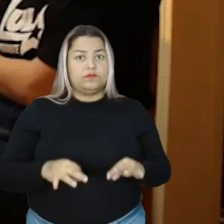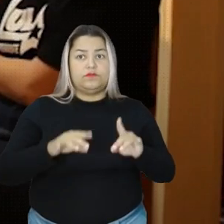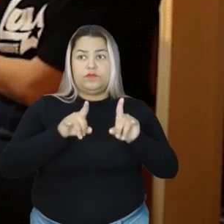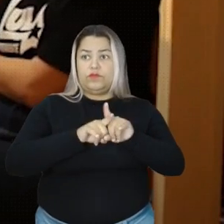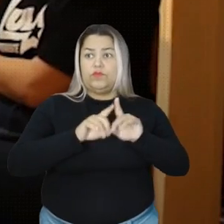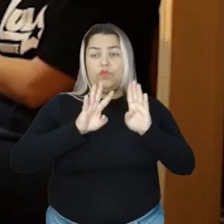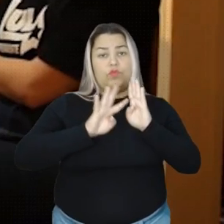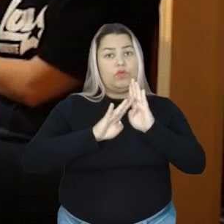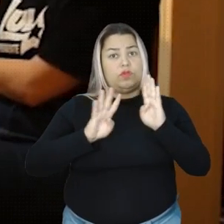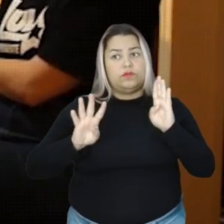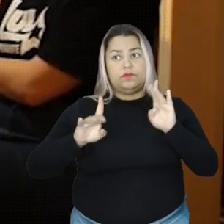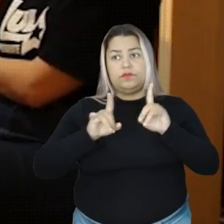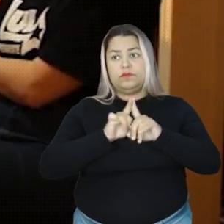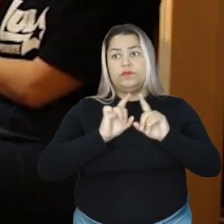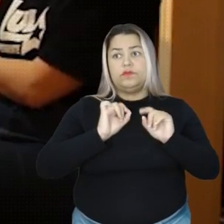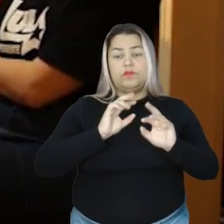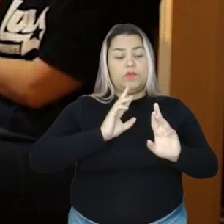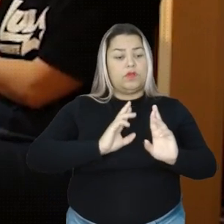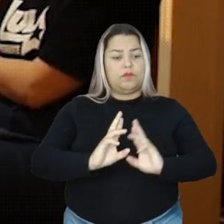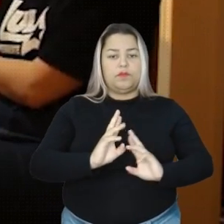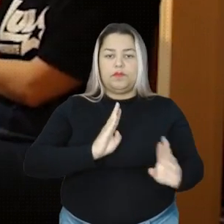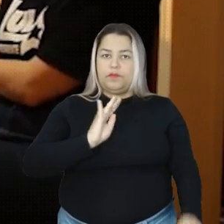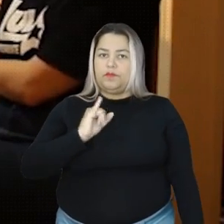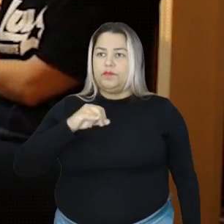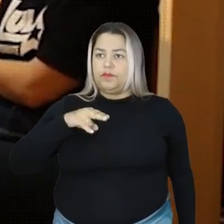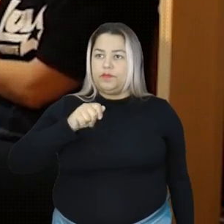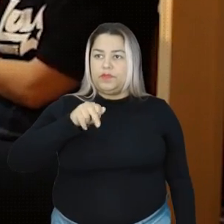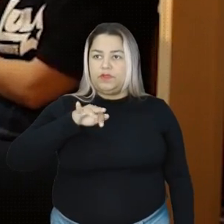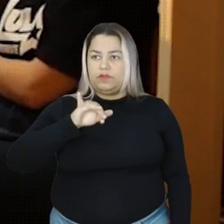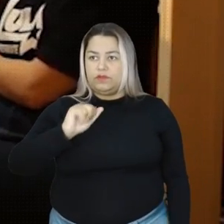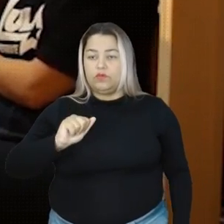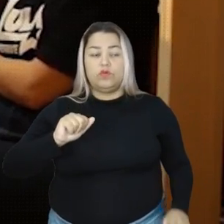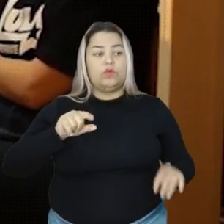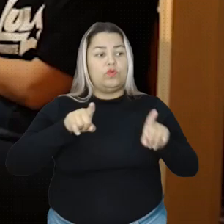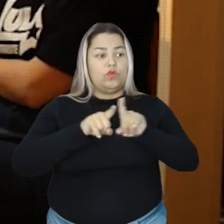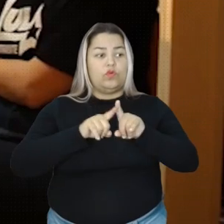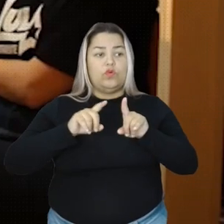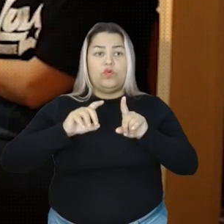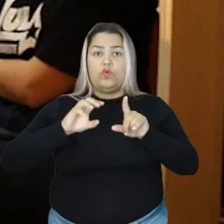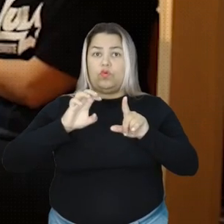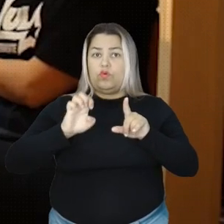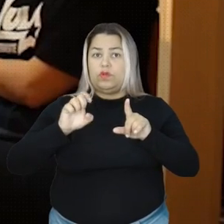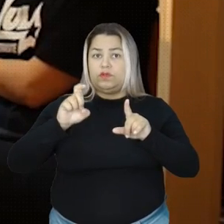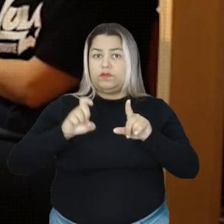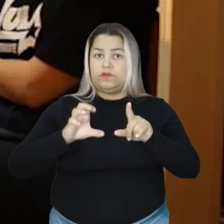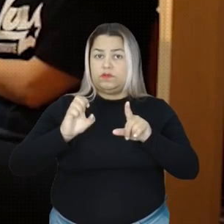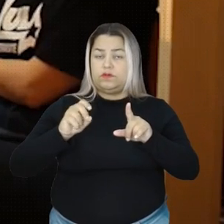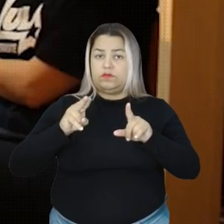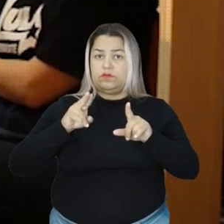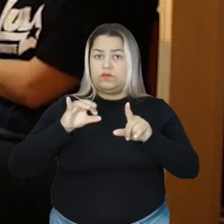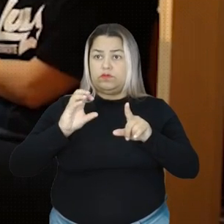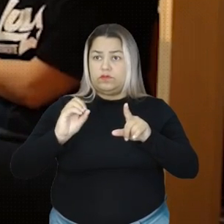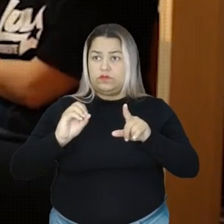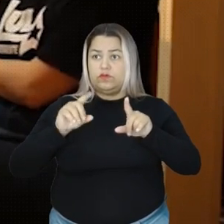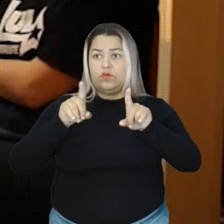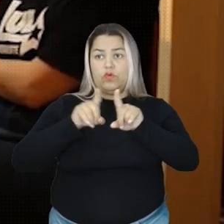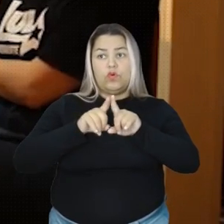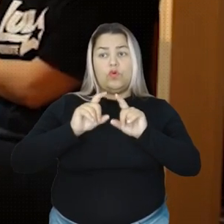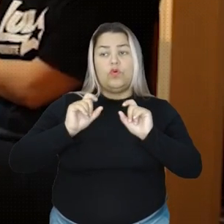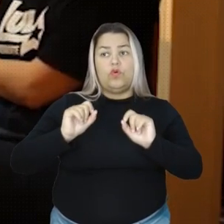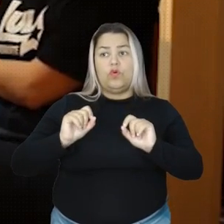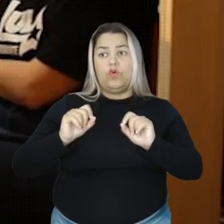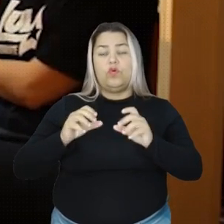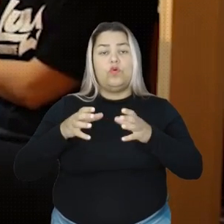técnico-burocrática, numa relação binária entre o executivo e o legislativo e os grupos